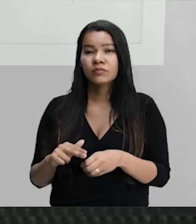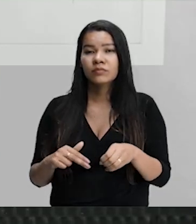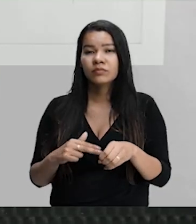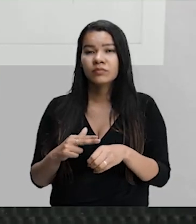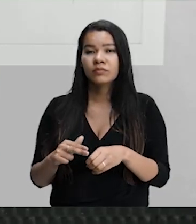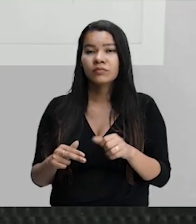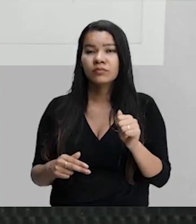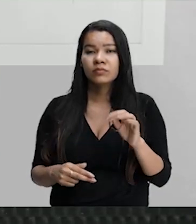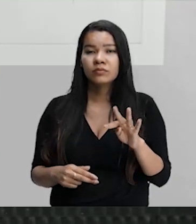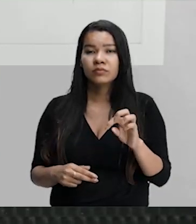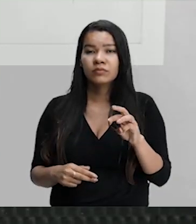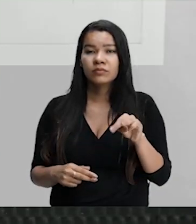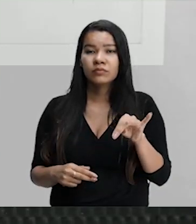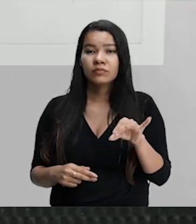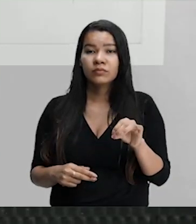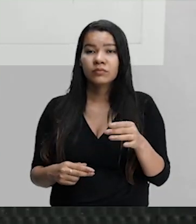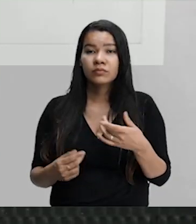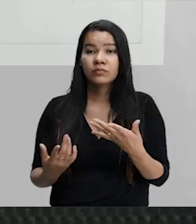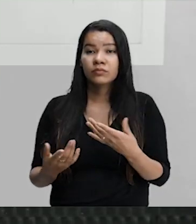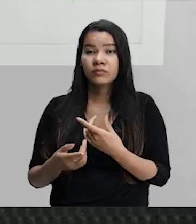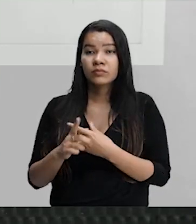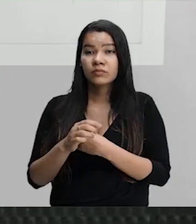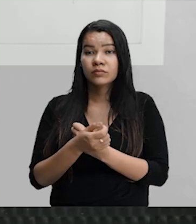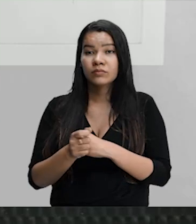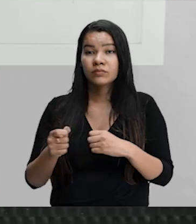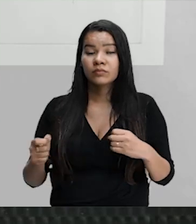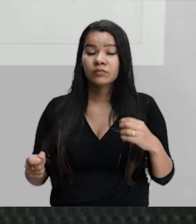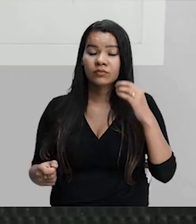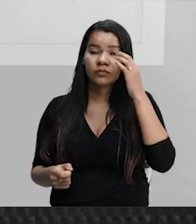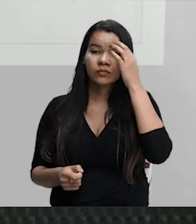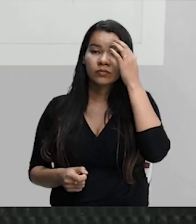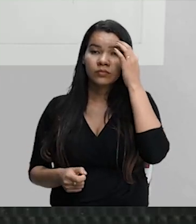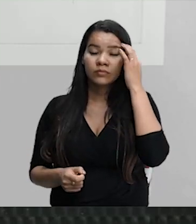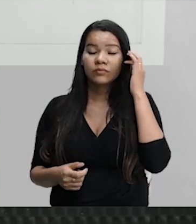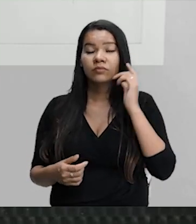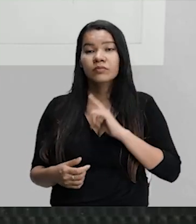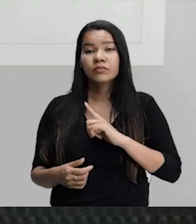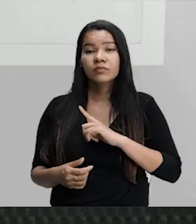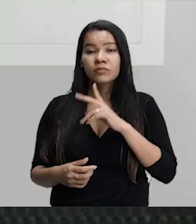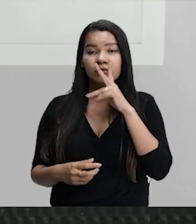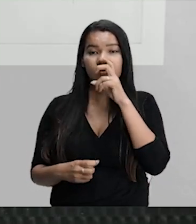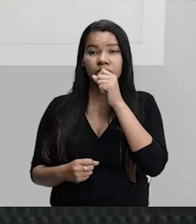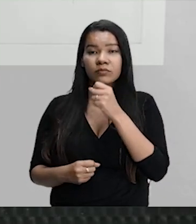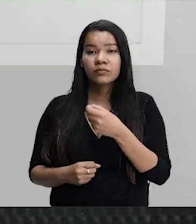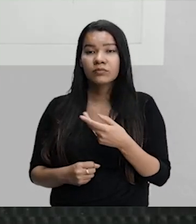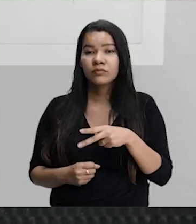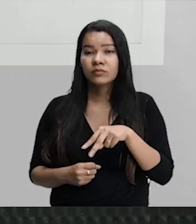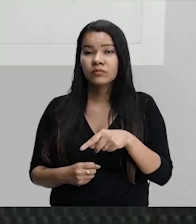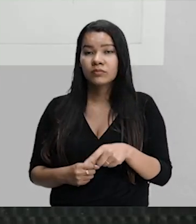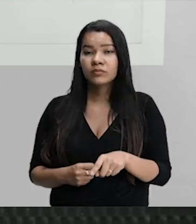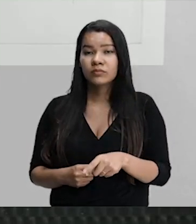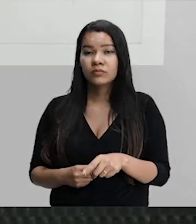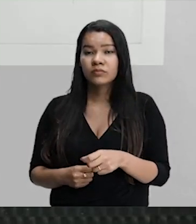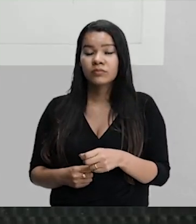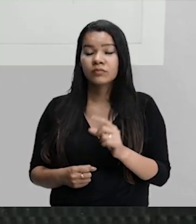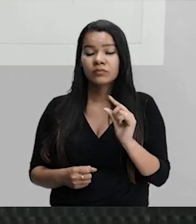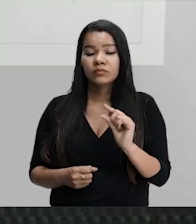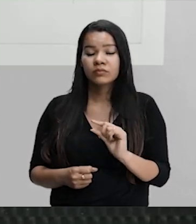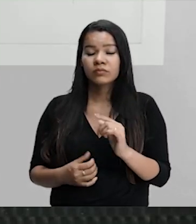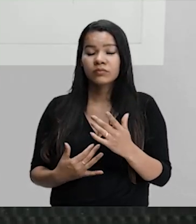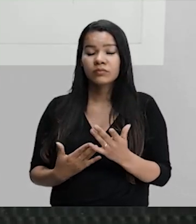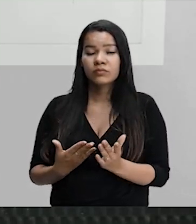grande. Certo? É uma partícula muito grande. Então ele tem um poder de penetração menor. Então ele